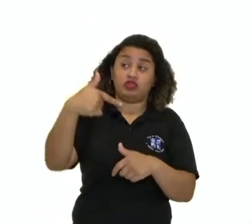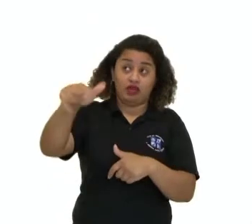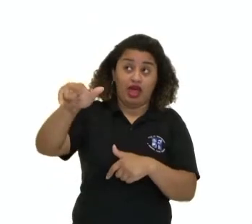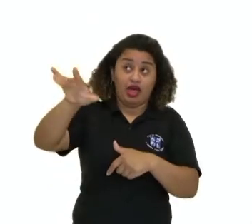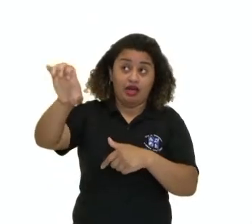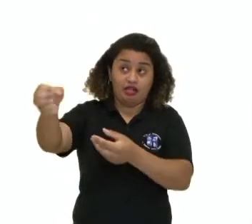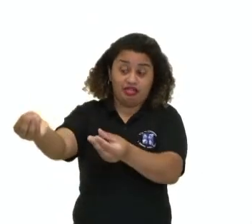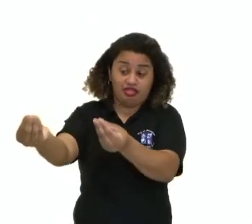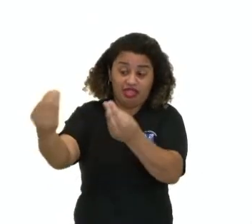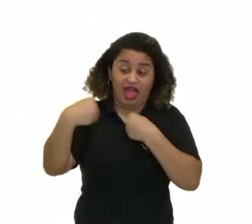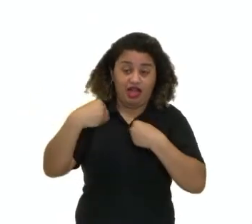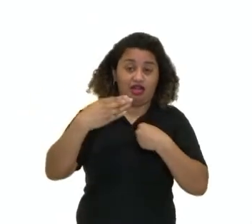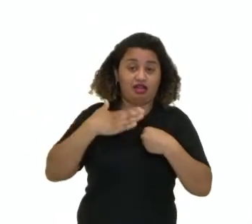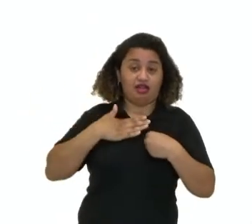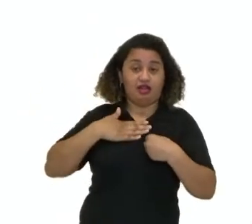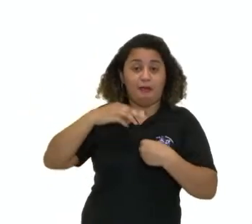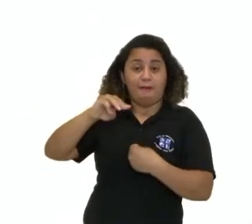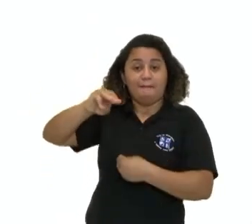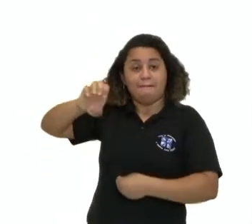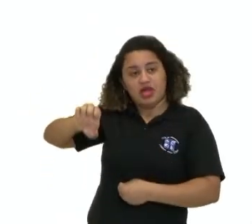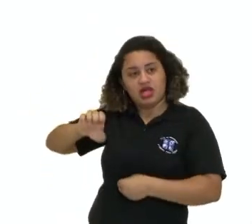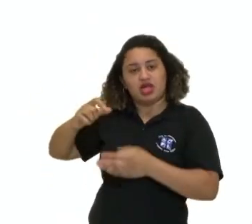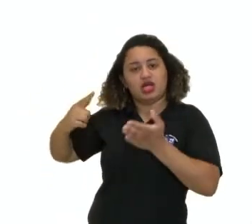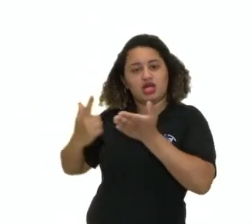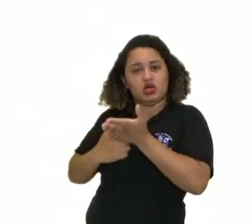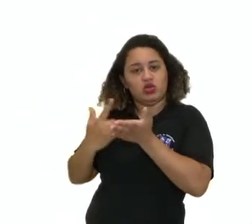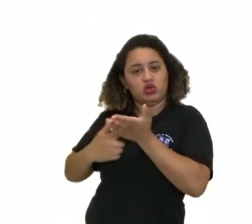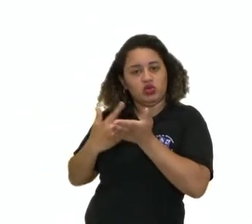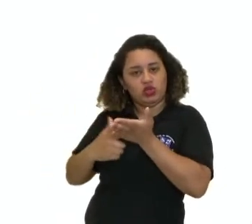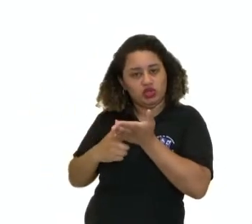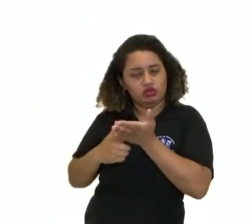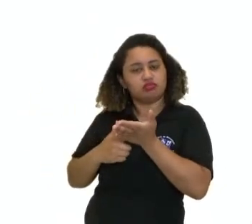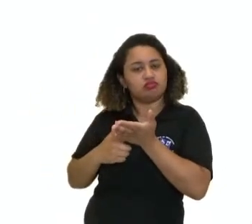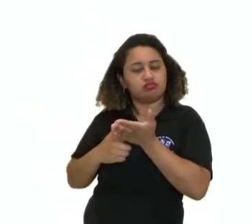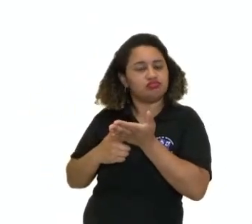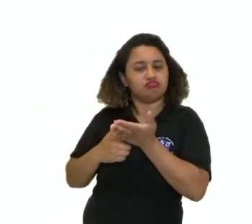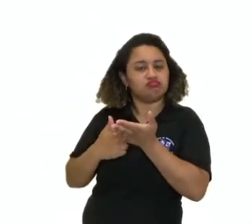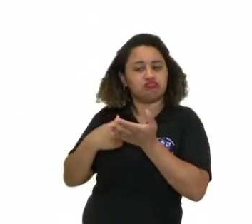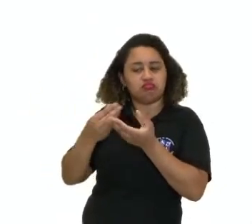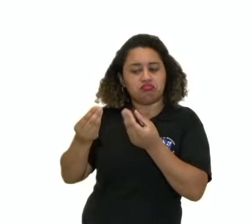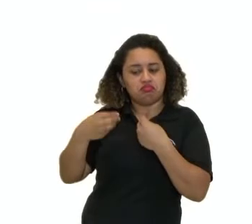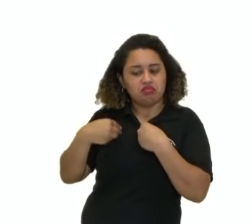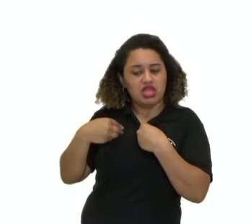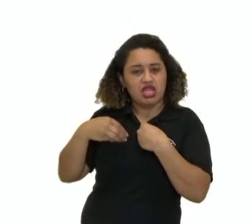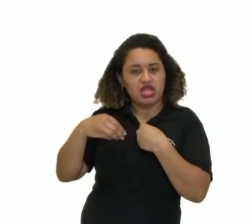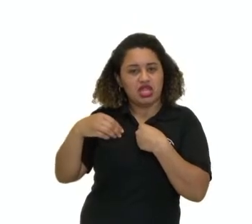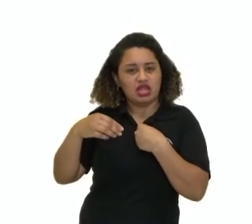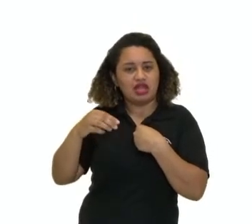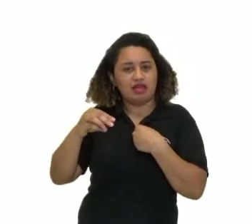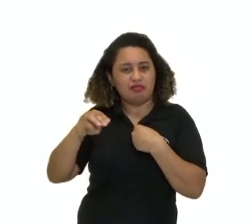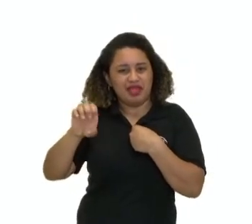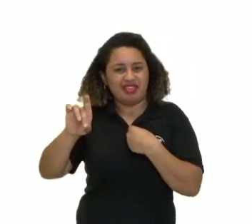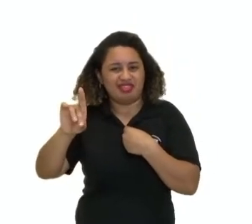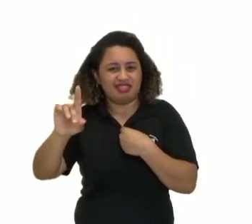livro Traga me em vez de me traz o livro eu digo pra mim tá